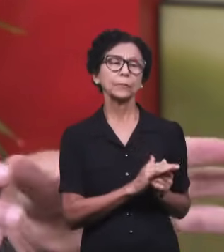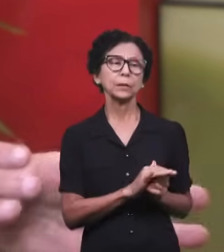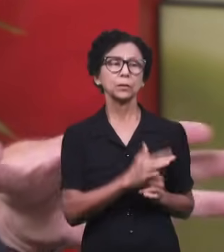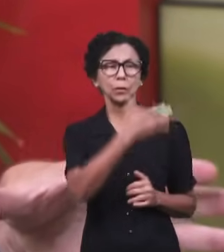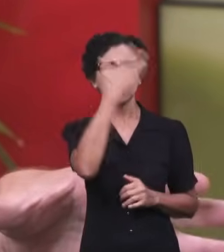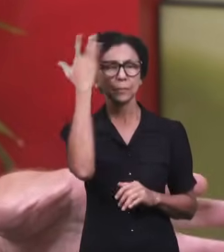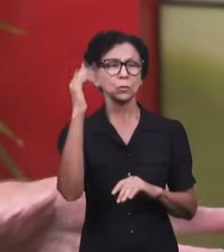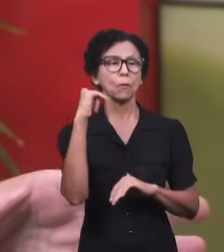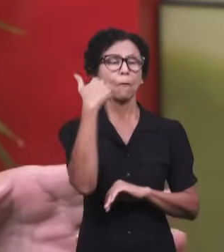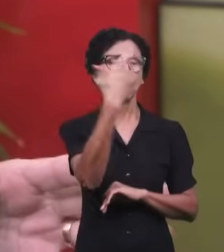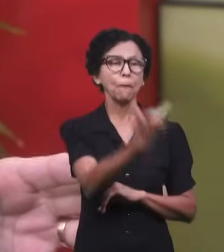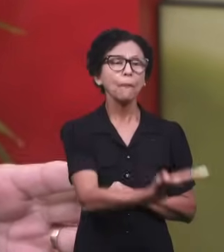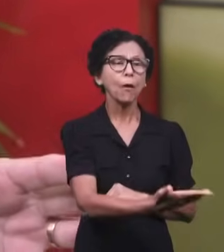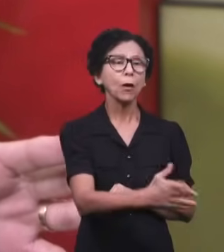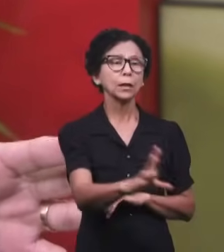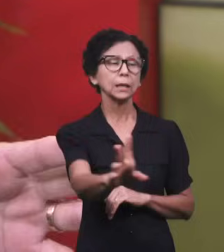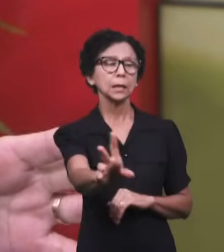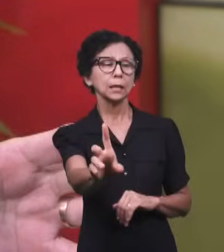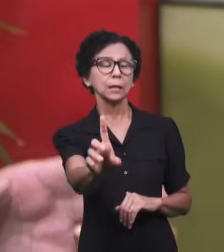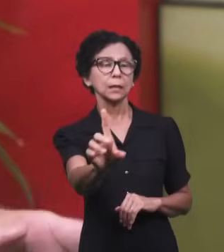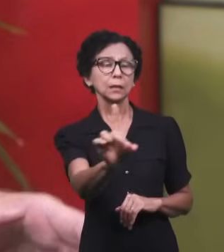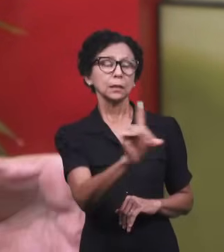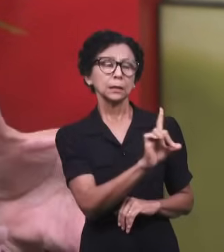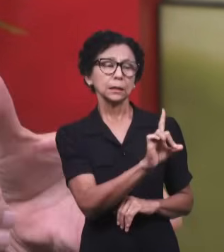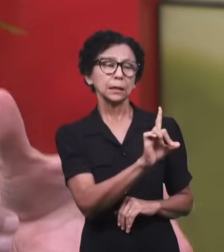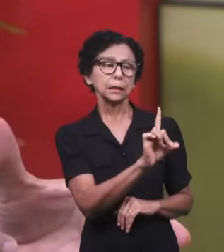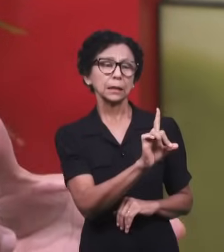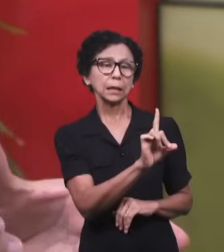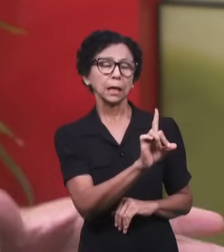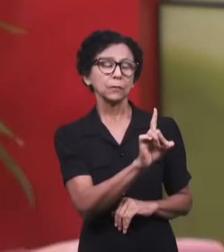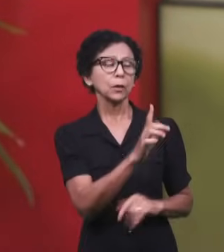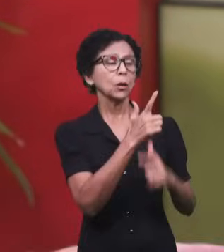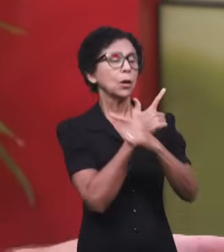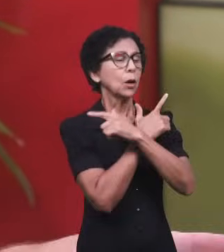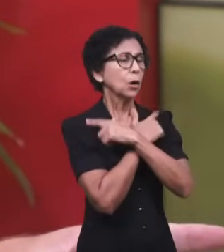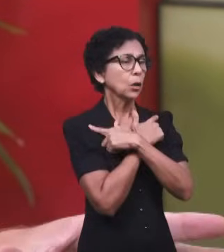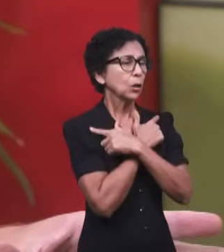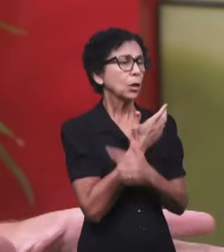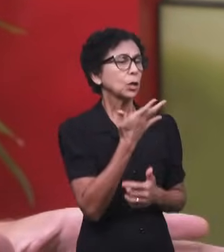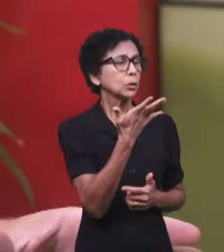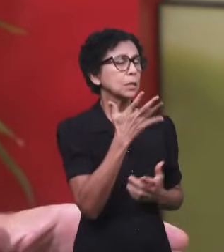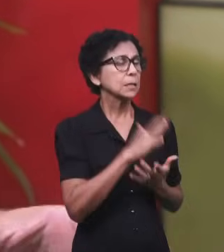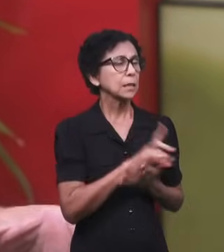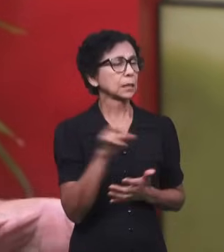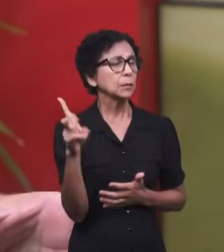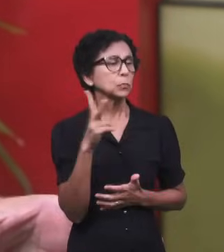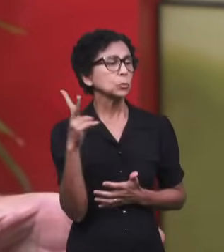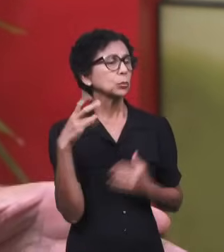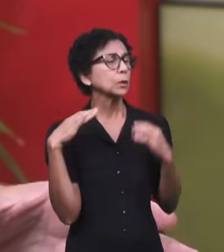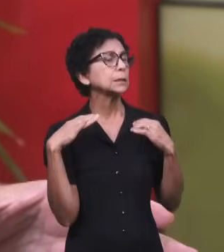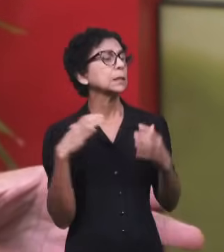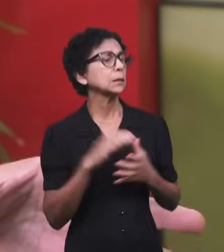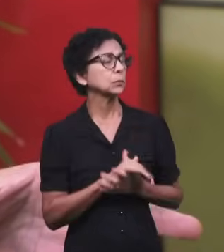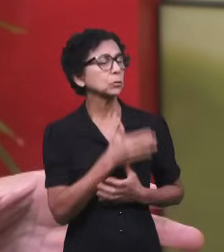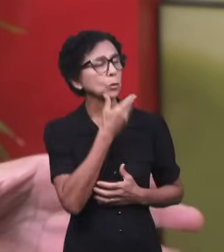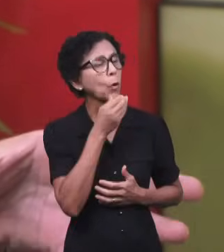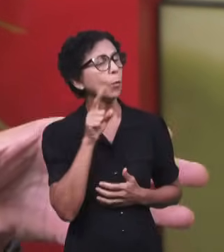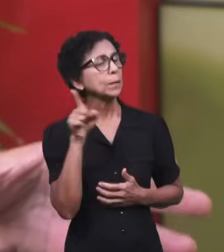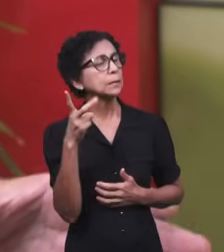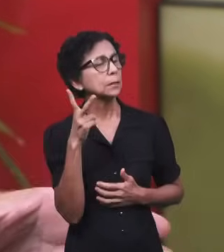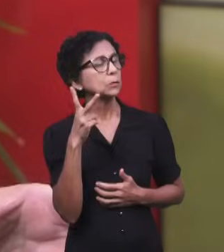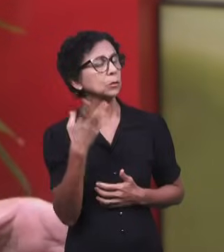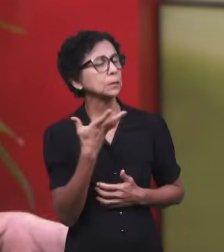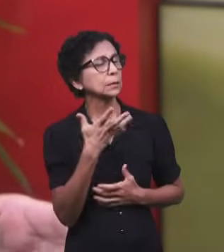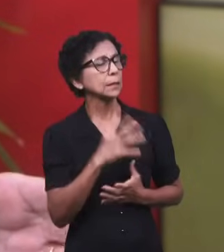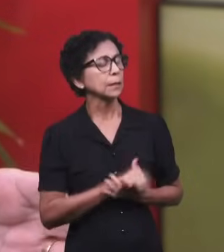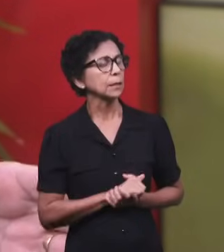como, não. Quer dizer, eles tiraram o direito de Ló de discordar. E nós estamos percebendo nos nossos dias que há uma